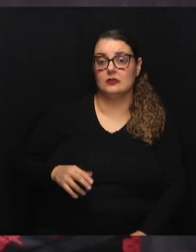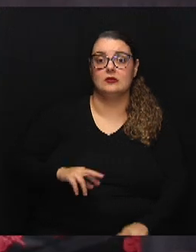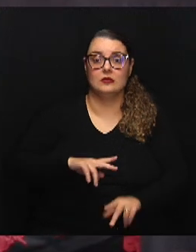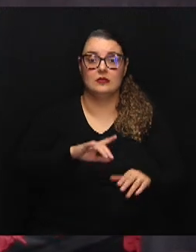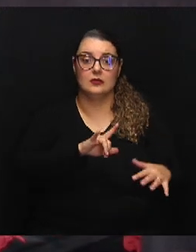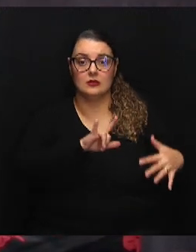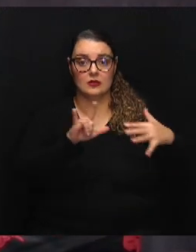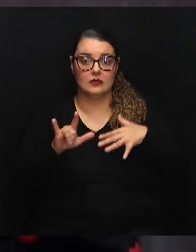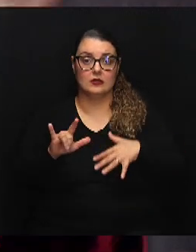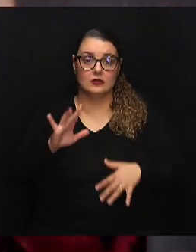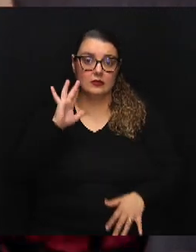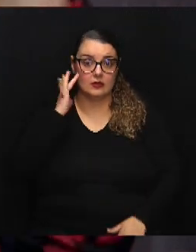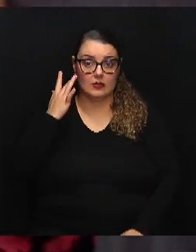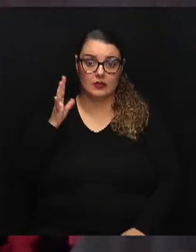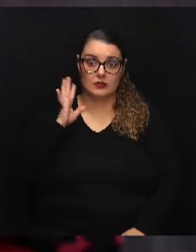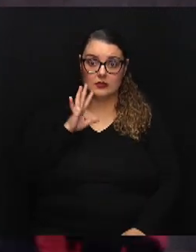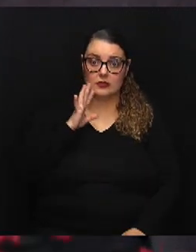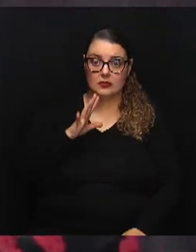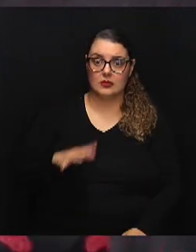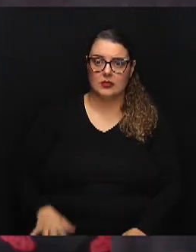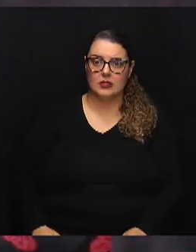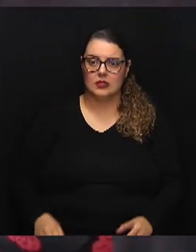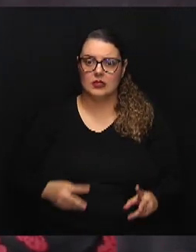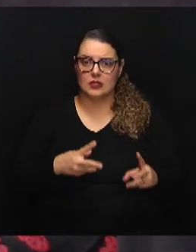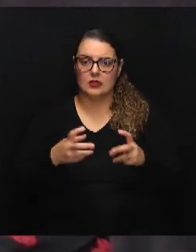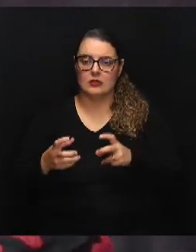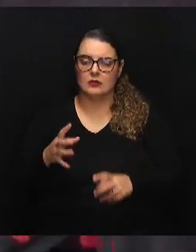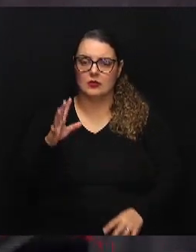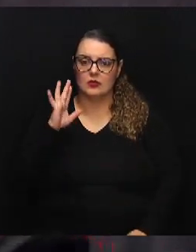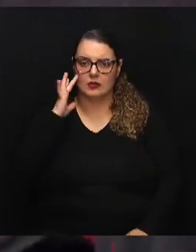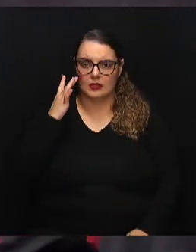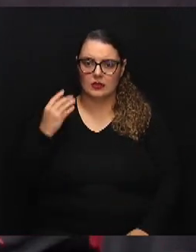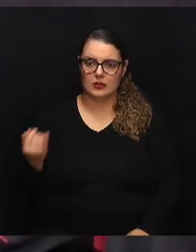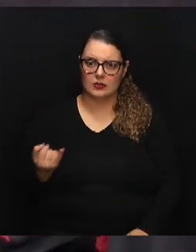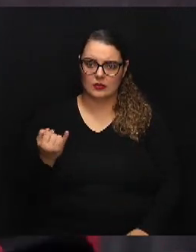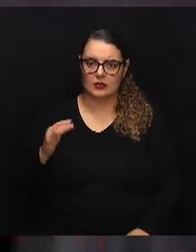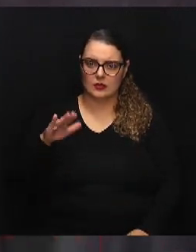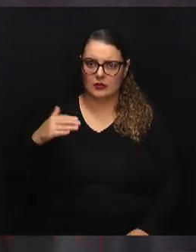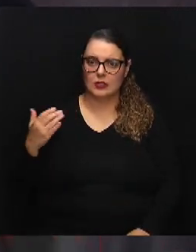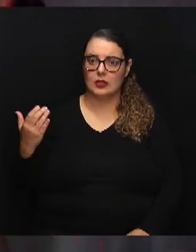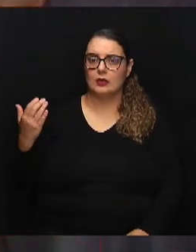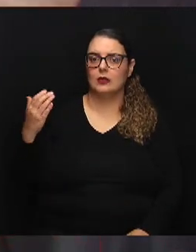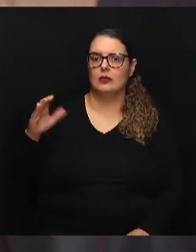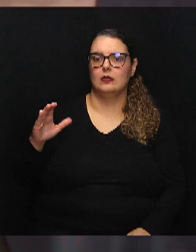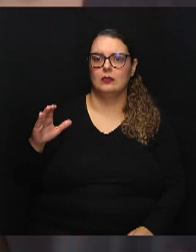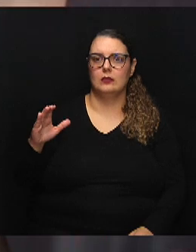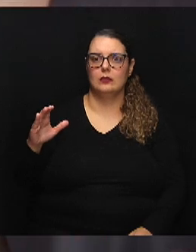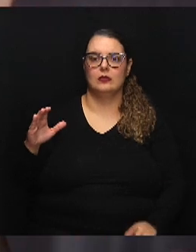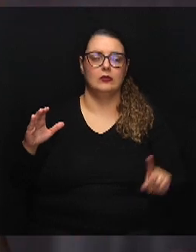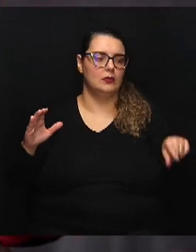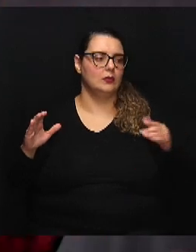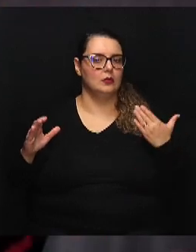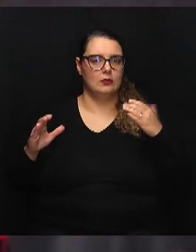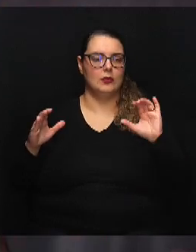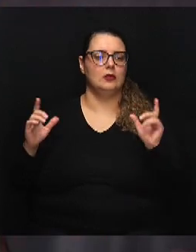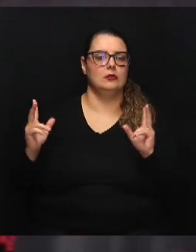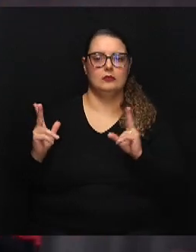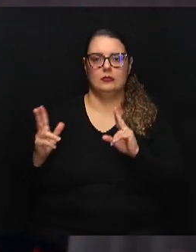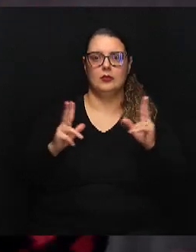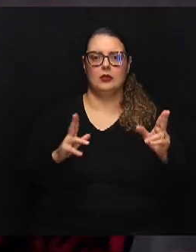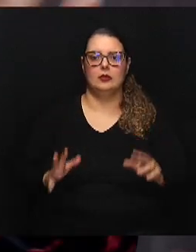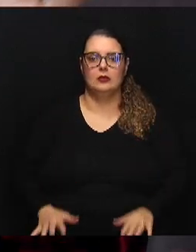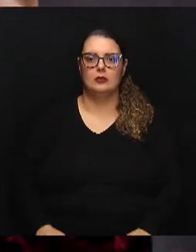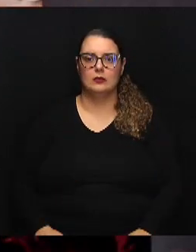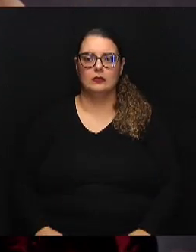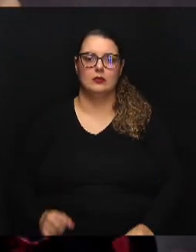acho bacana. E às vezes eu percebo que tem uma coisa assim, interessante, que às vezes quando um posta, o outro posta igual. Então foi para algum